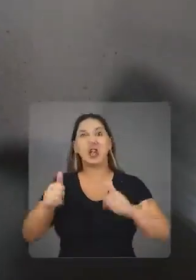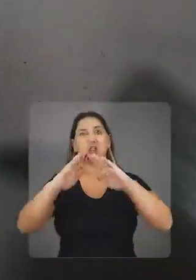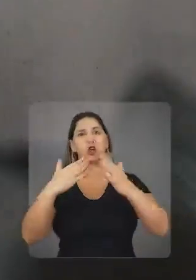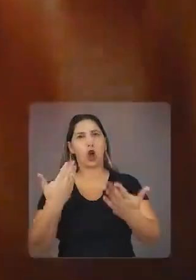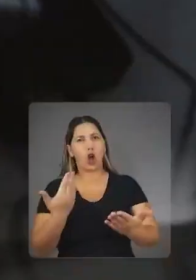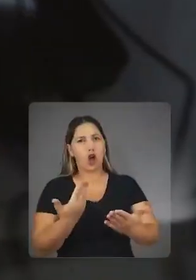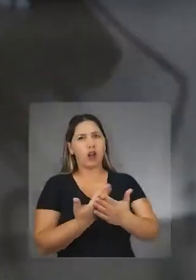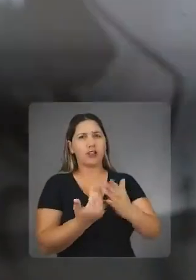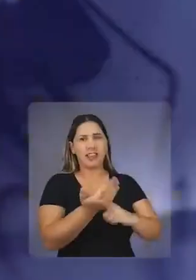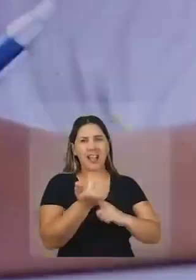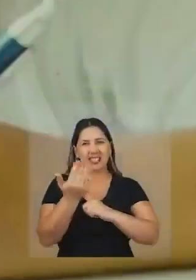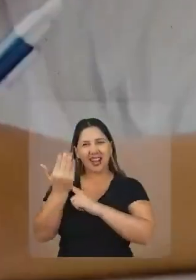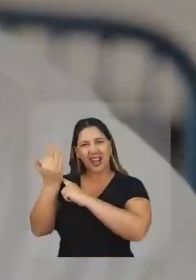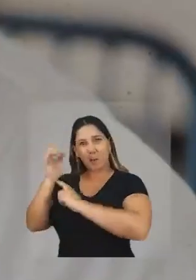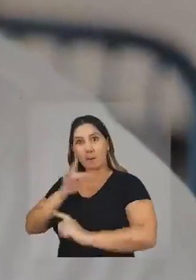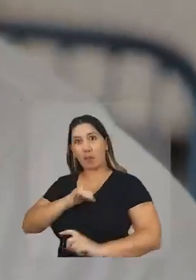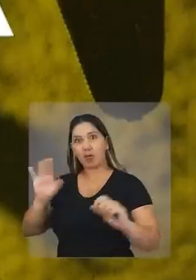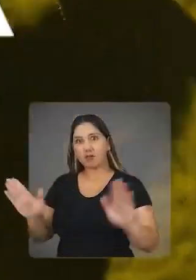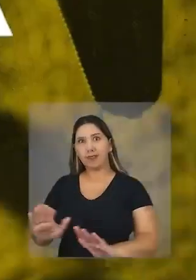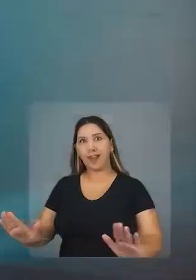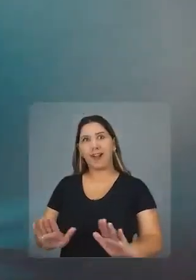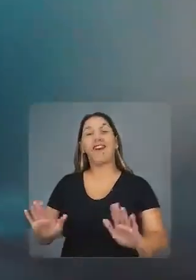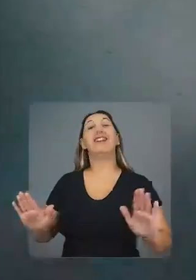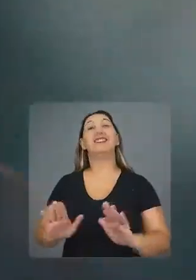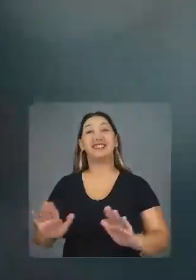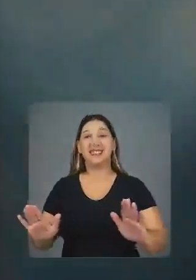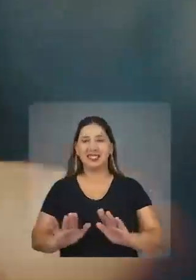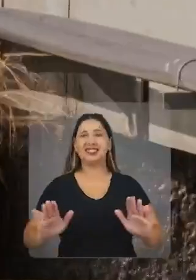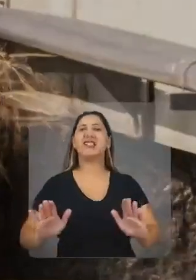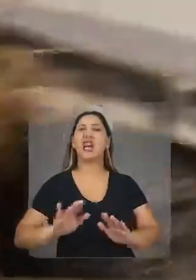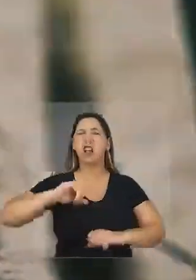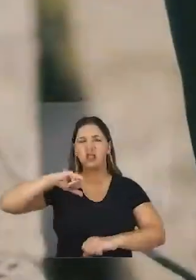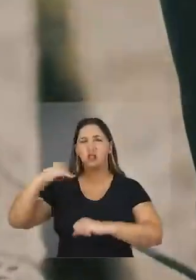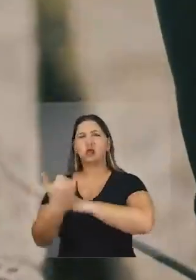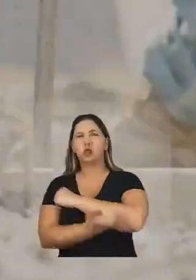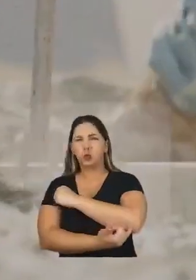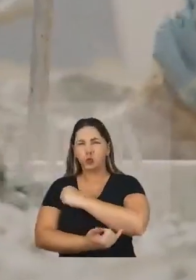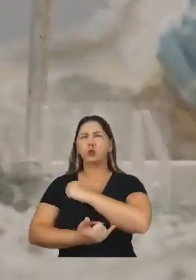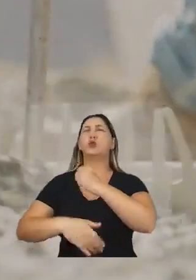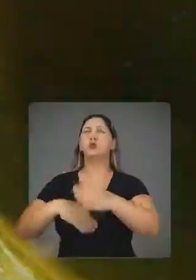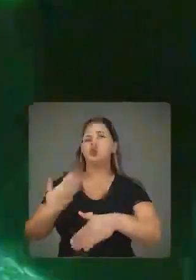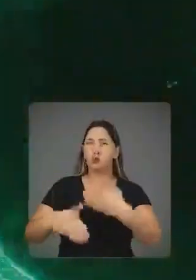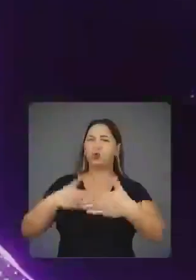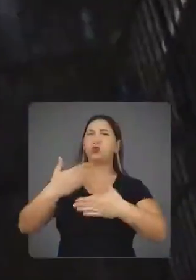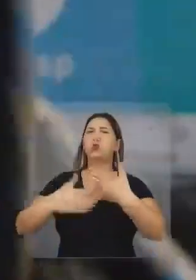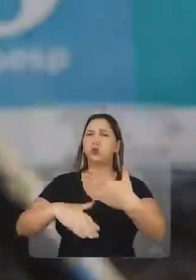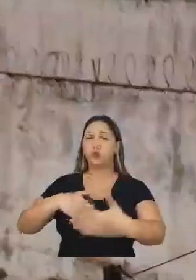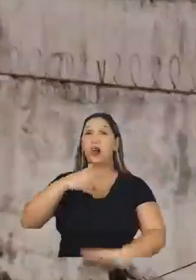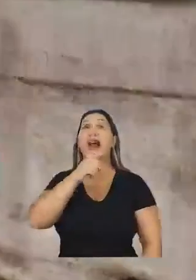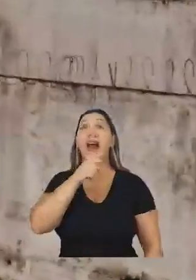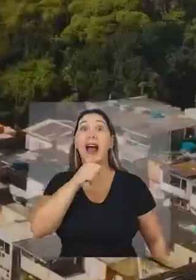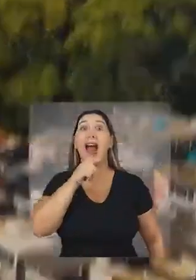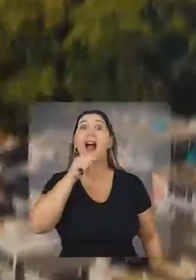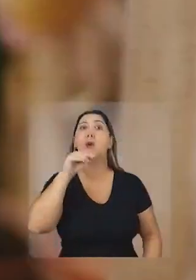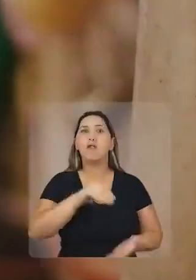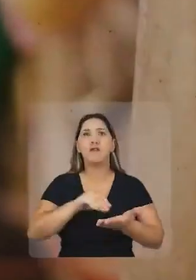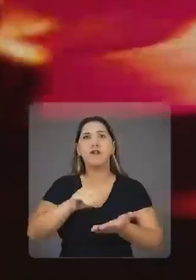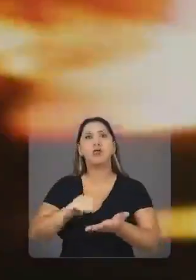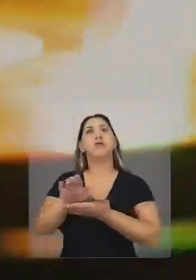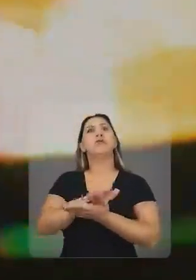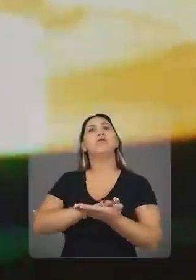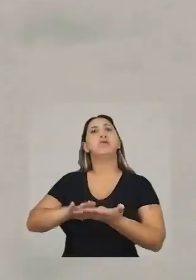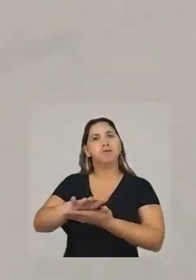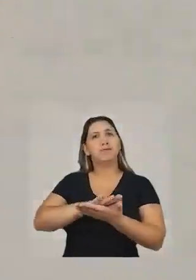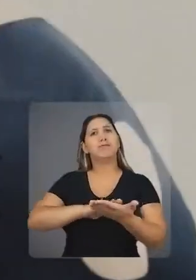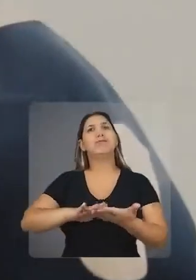escolas equipadas, sem espaço para o medo. Cultura e infraestrutura pra cidade avançar. E a água do morro não vai mais